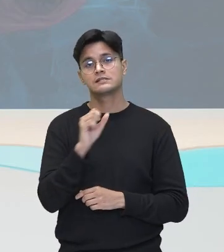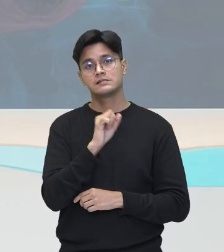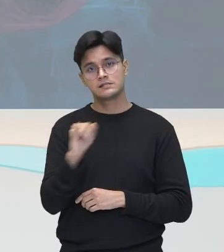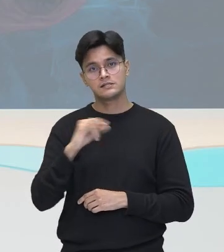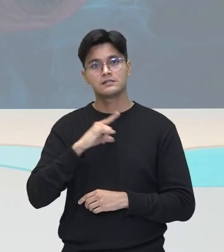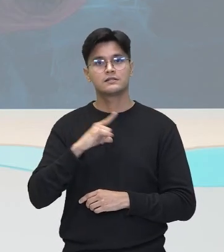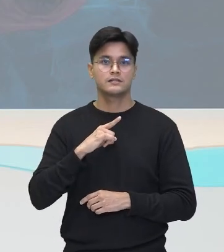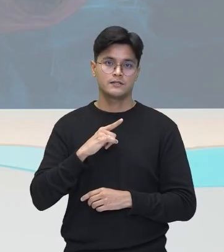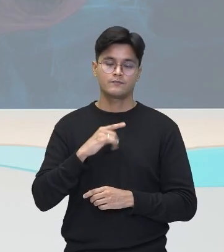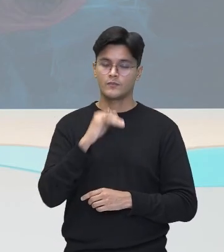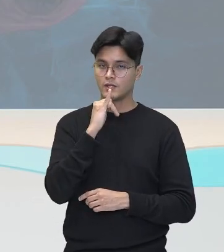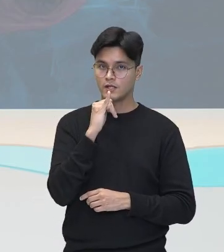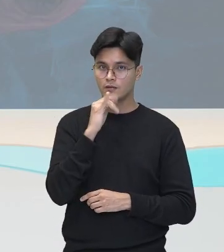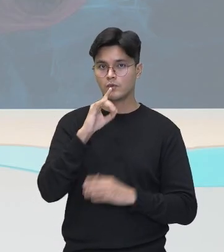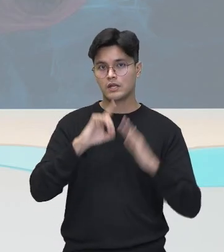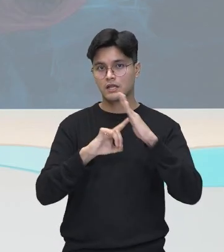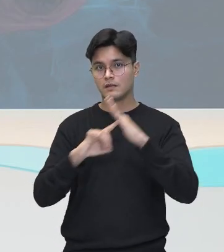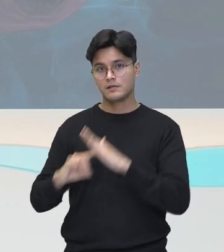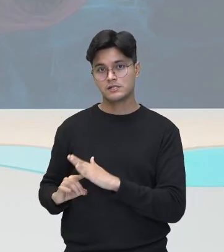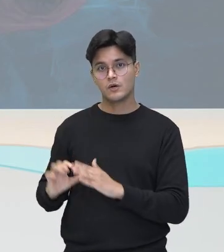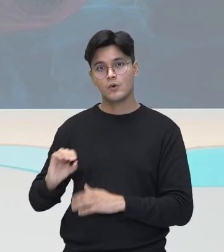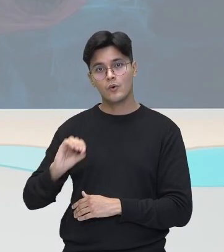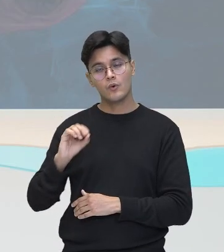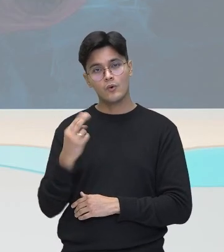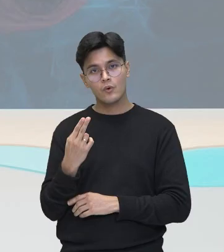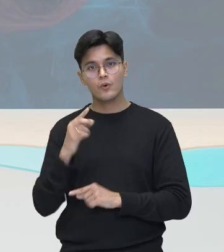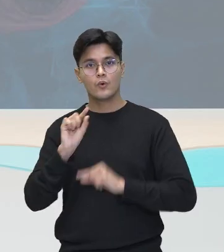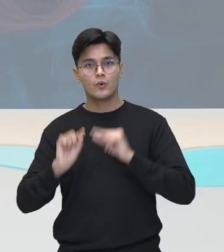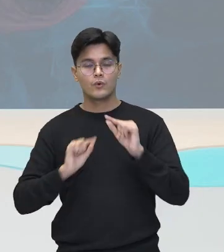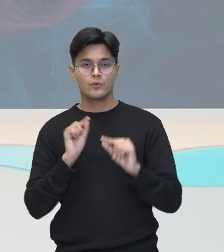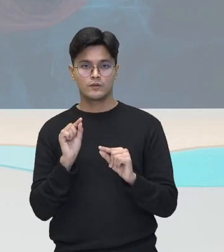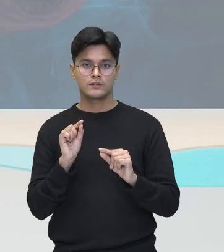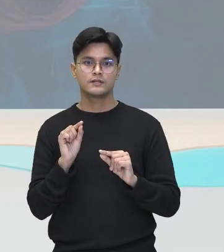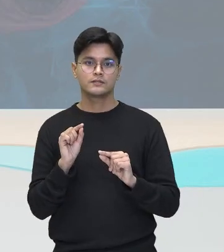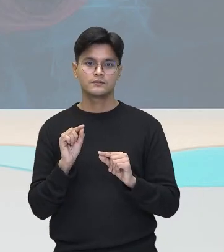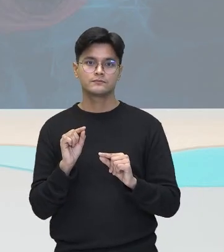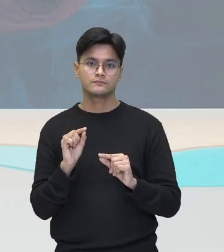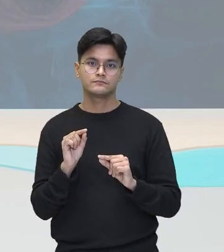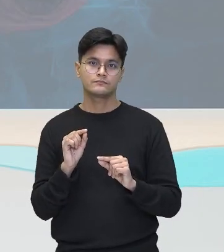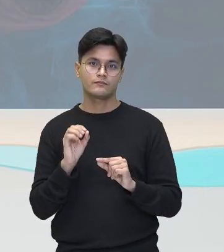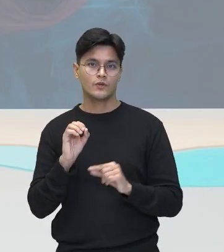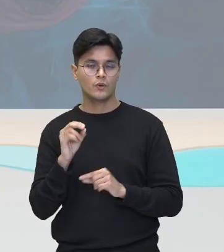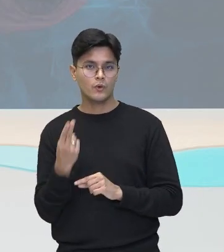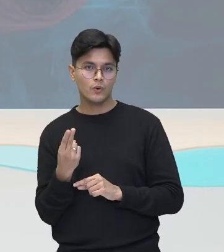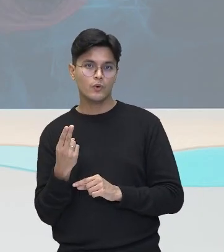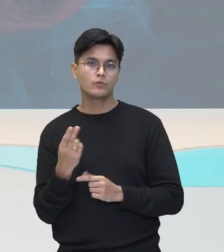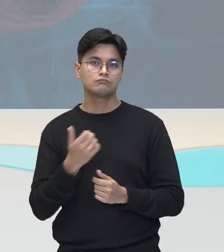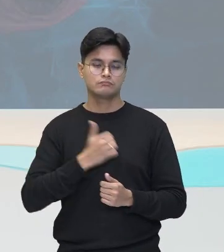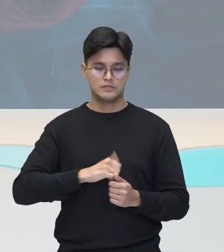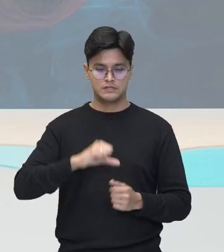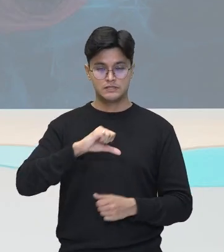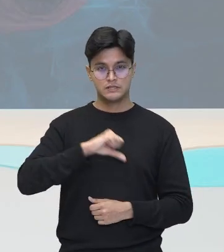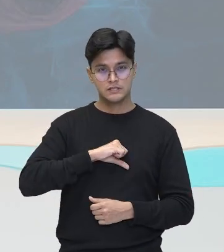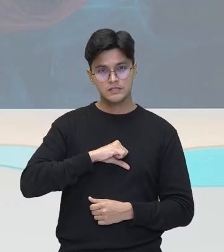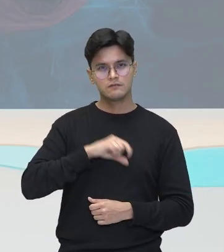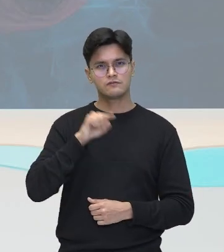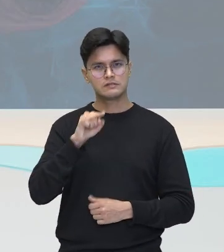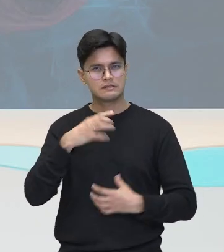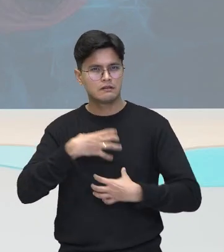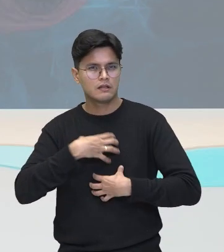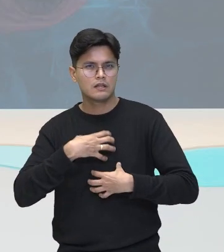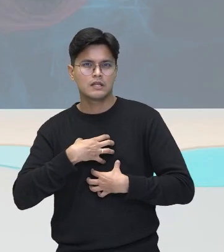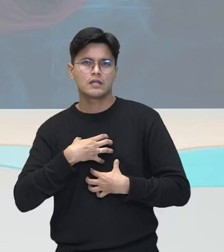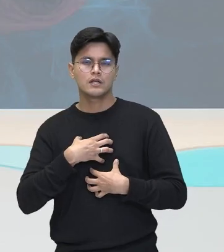Ou no caso aí também que já está afetando a sua autoestima, você não se sente bem,